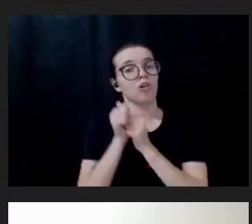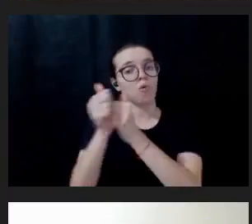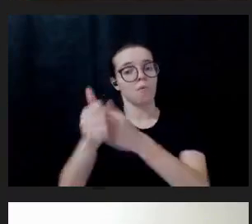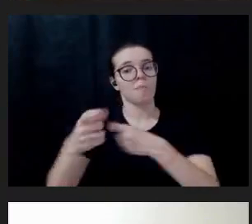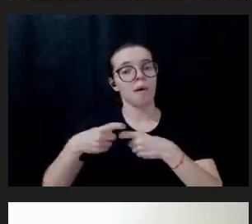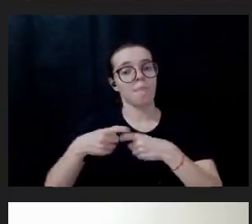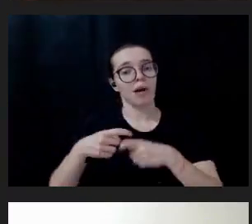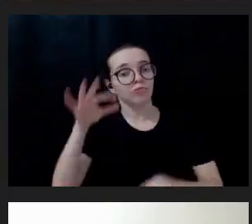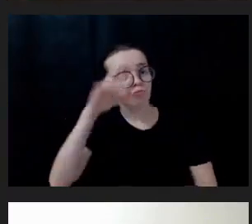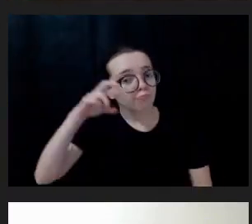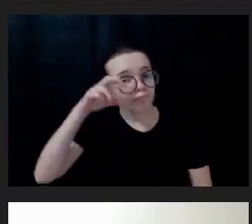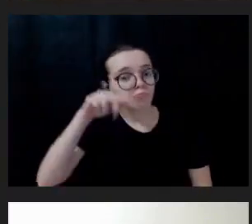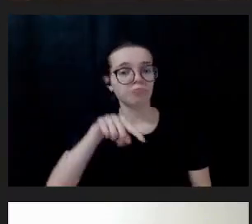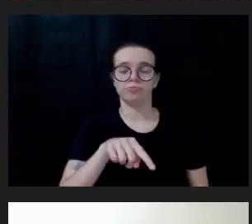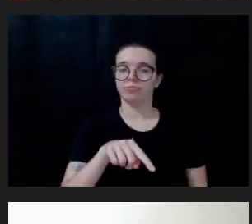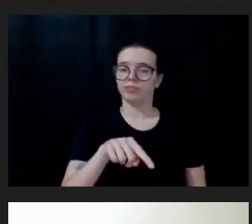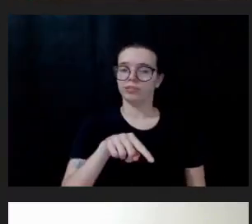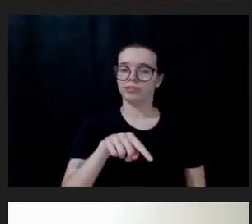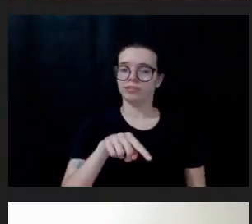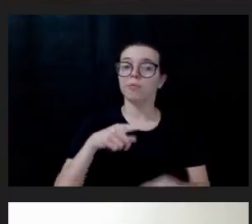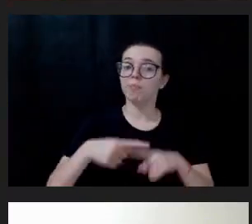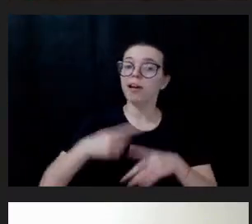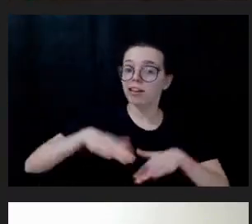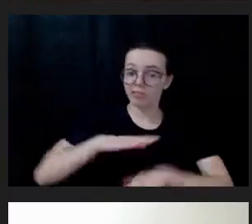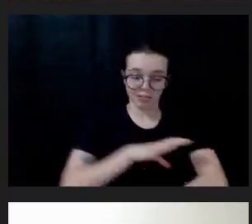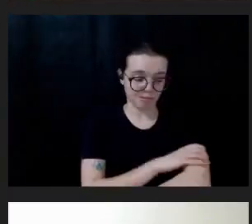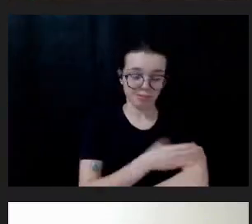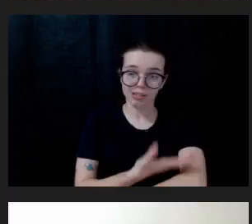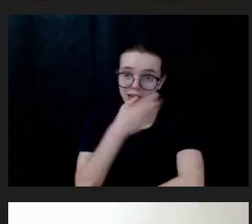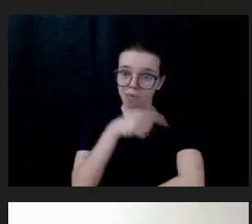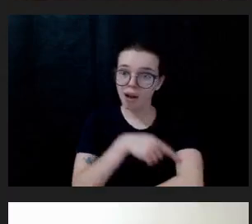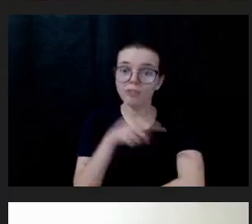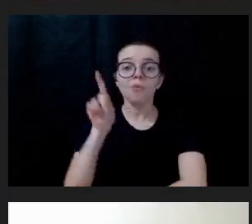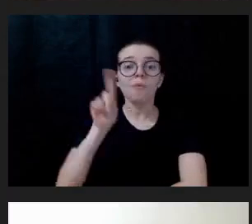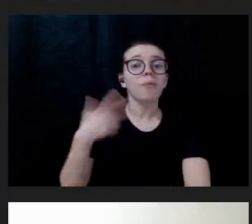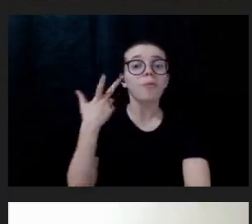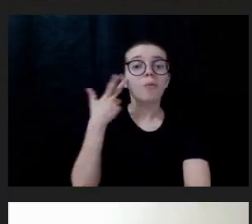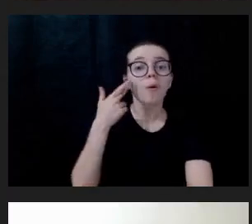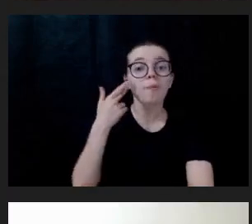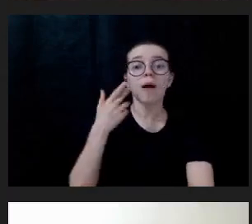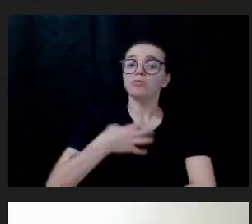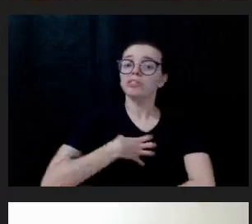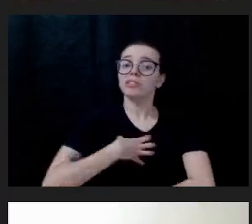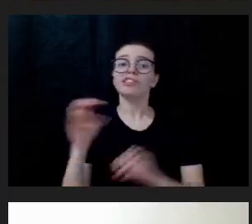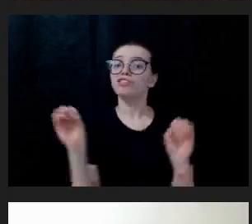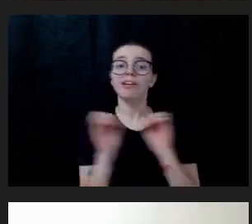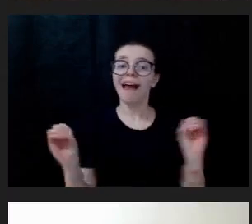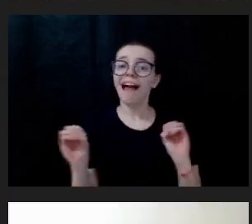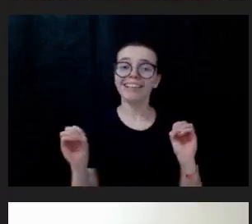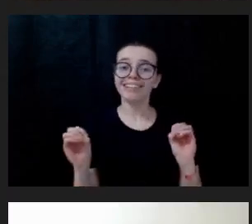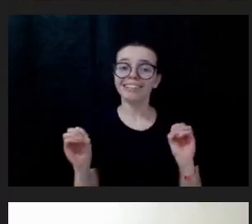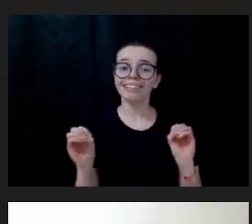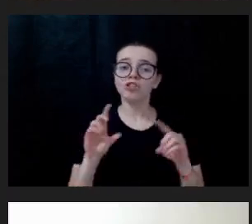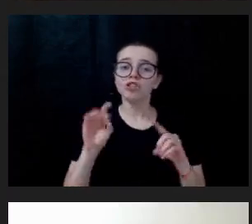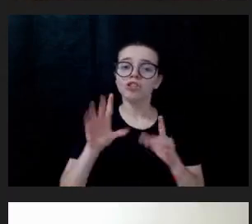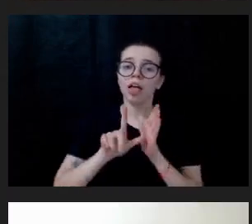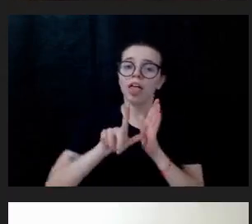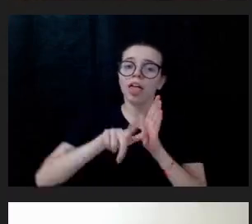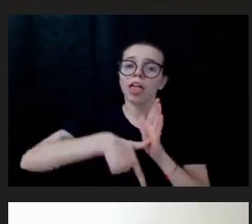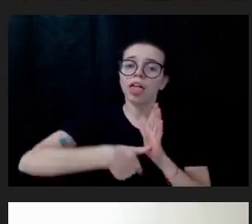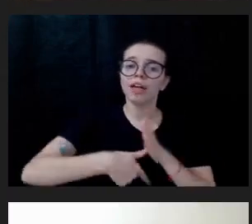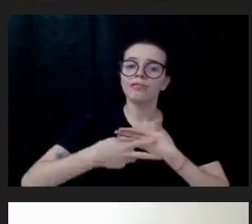médico, porque a pressão alta frequentemente não dá sintoma nenhum, só tardiamente as